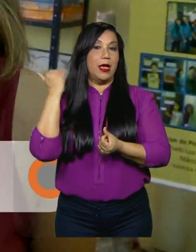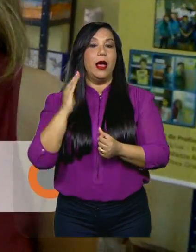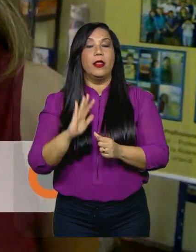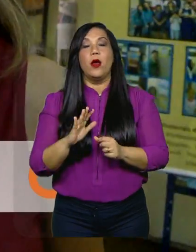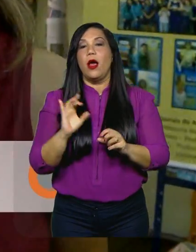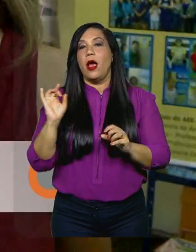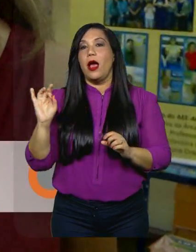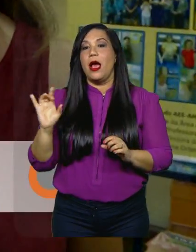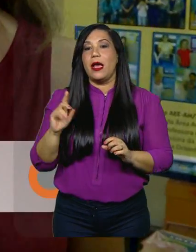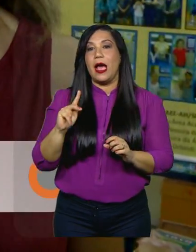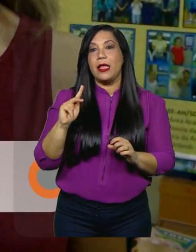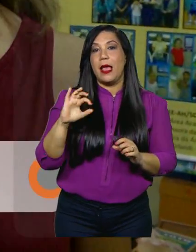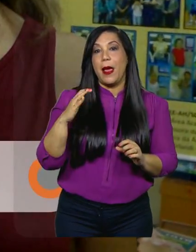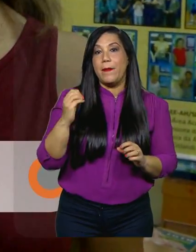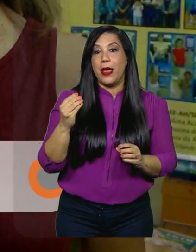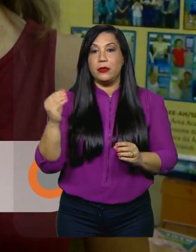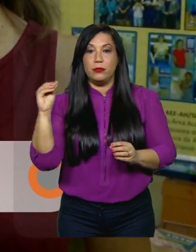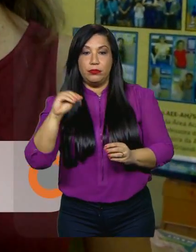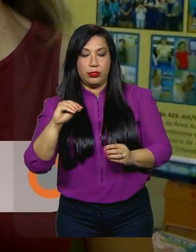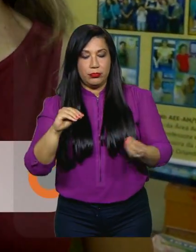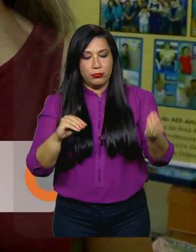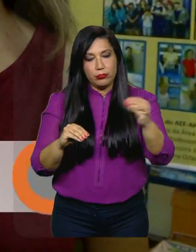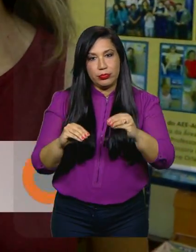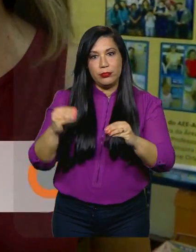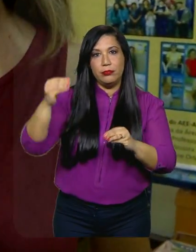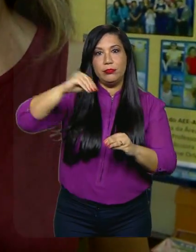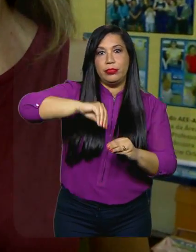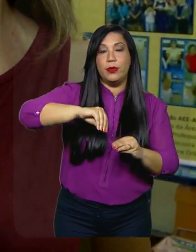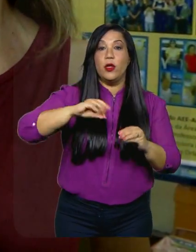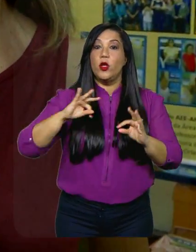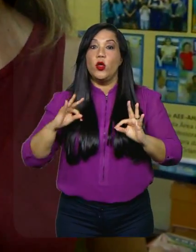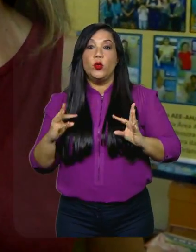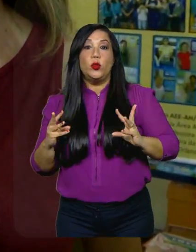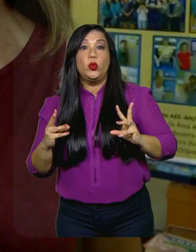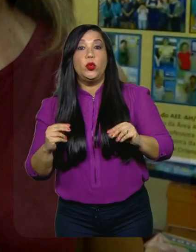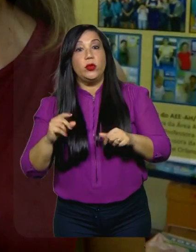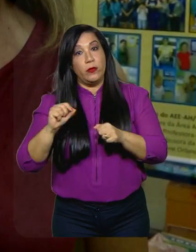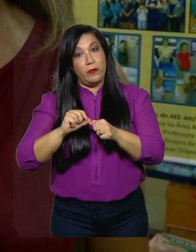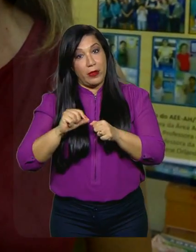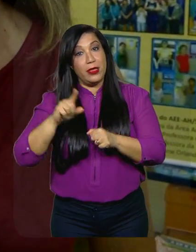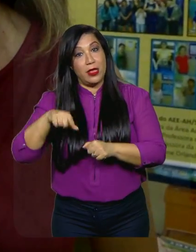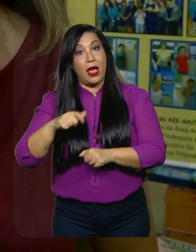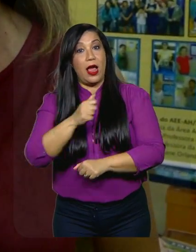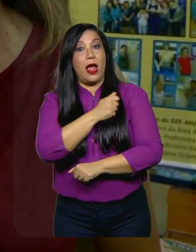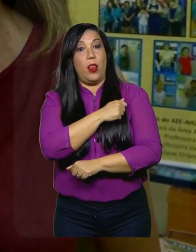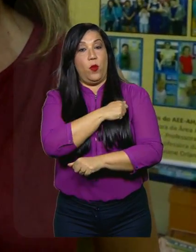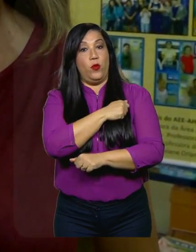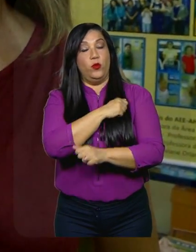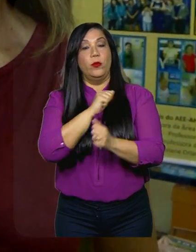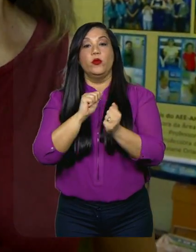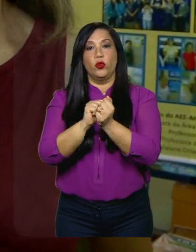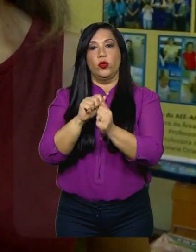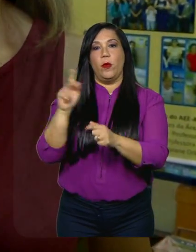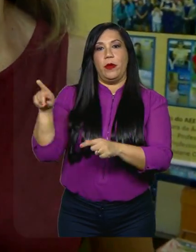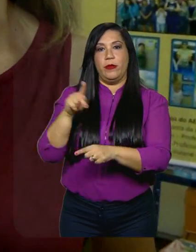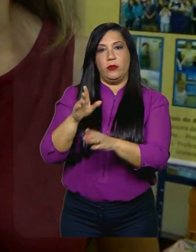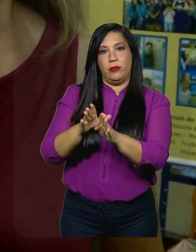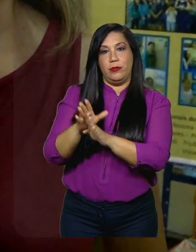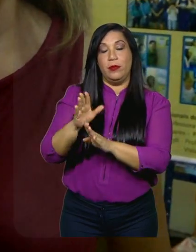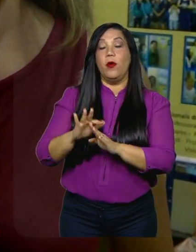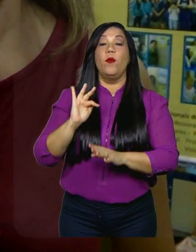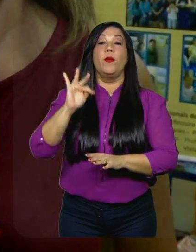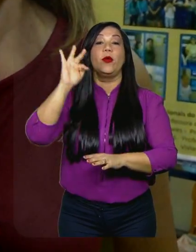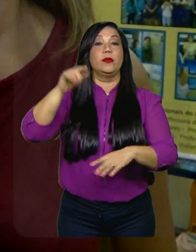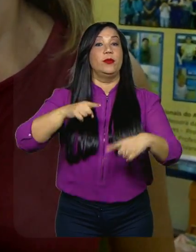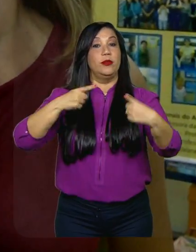de cada peça ao encaixe dos canos, tudo foi feito pelos alunos com a supervisão do professor. O próximo